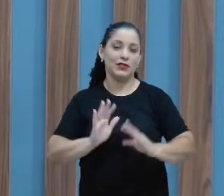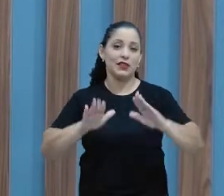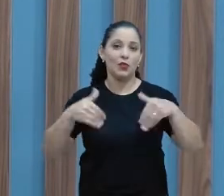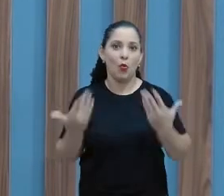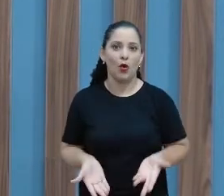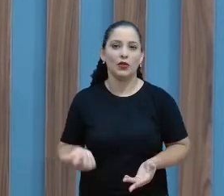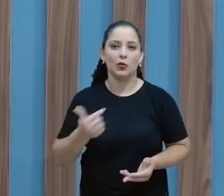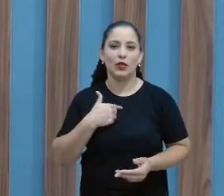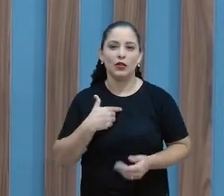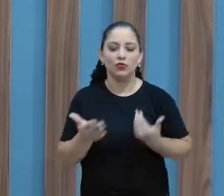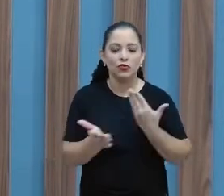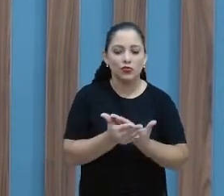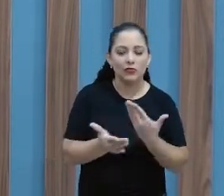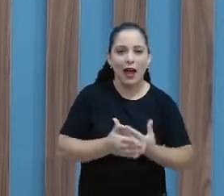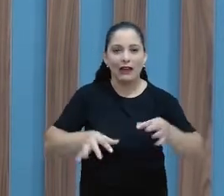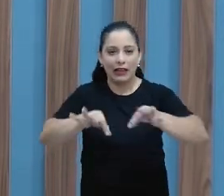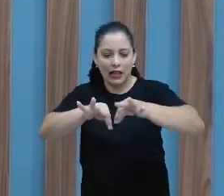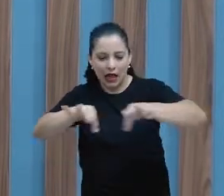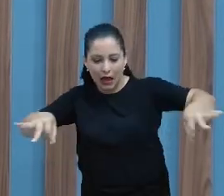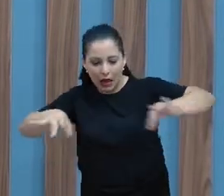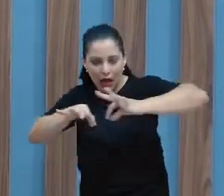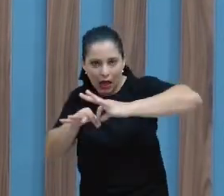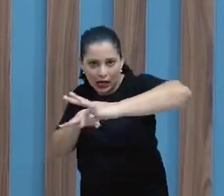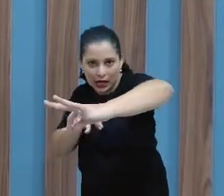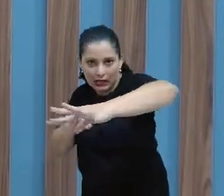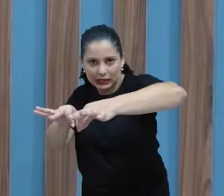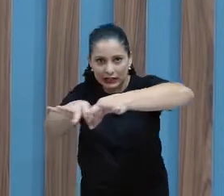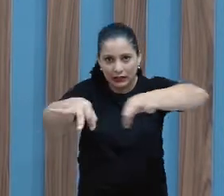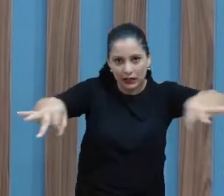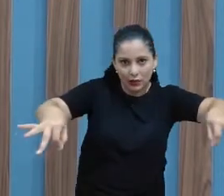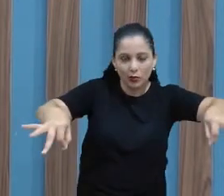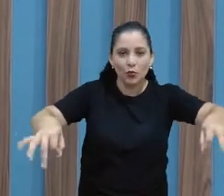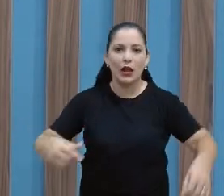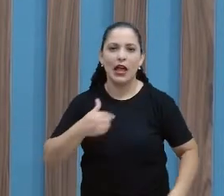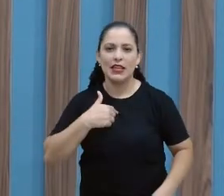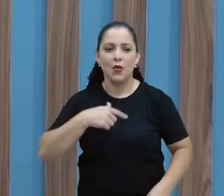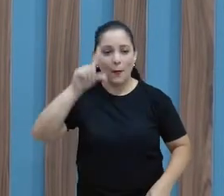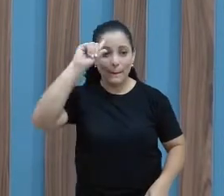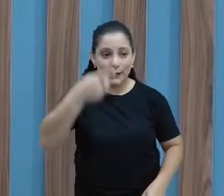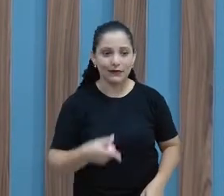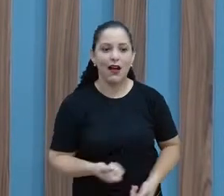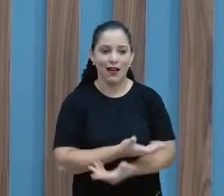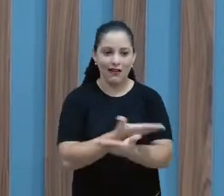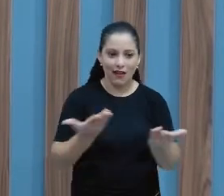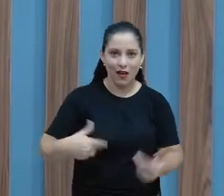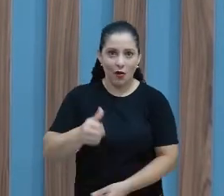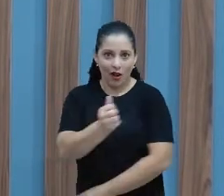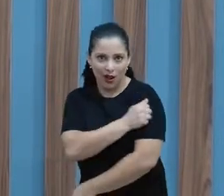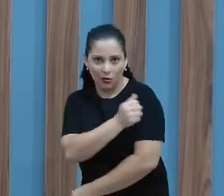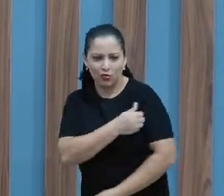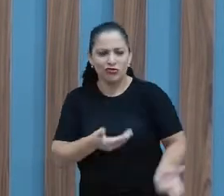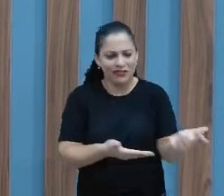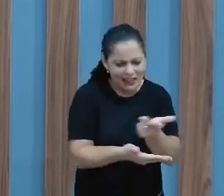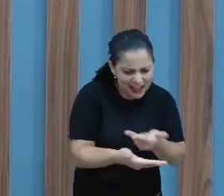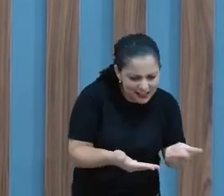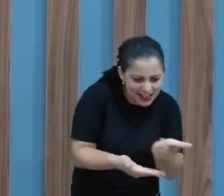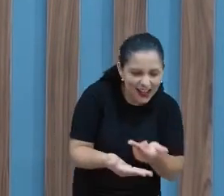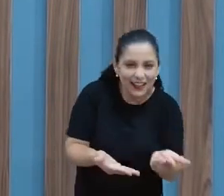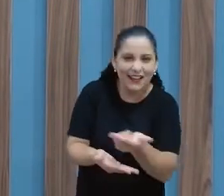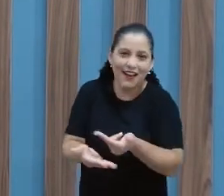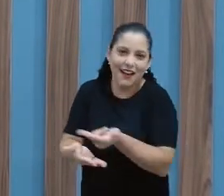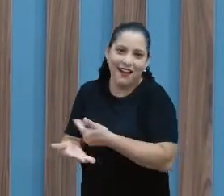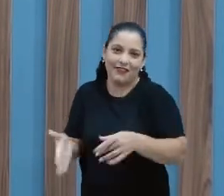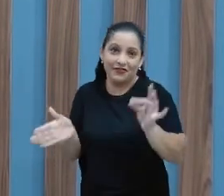trabalhando na arquitetura, que eu mostro fachadas e tal, eu boto os meninos para desenhar mesmo, né? Eu botava mesmo para desenhar. Só que eu